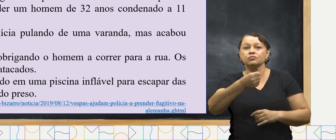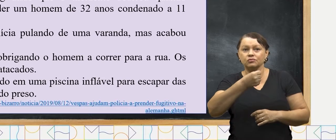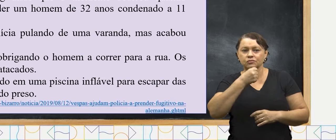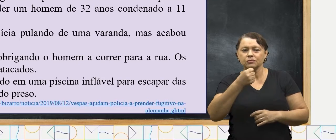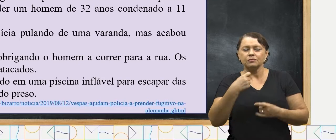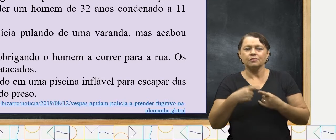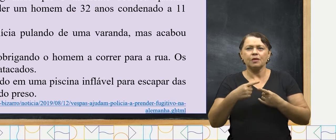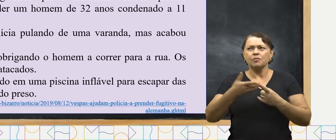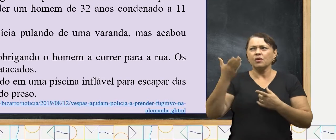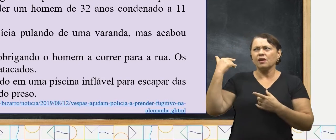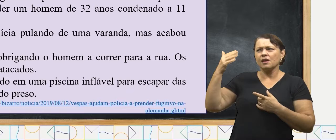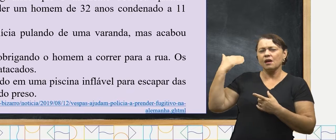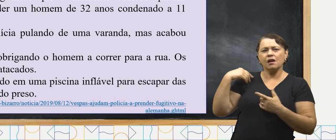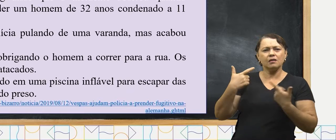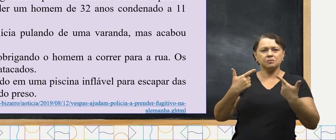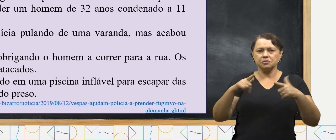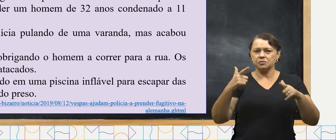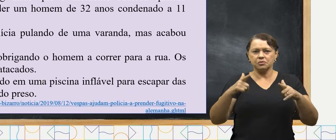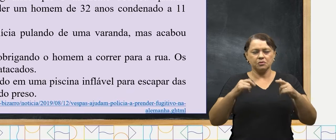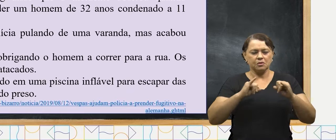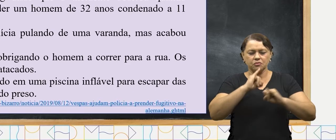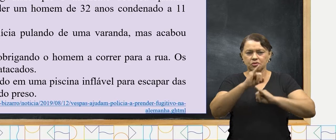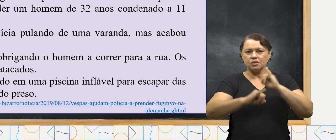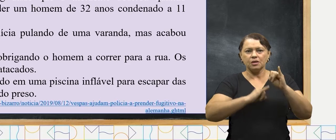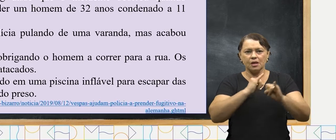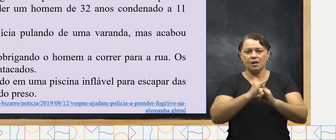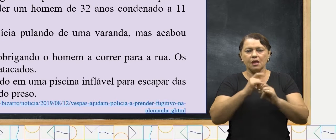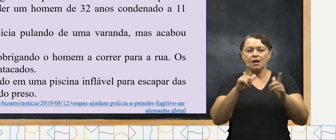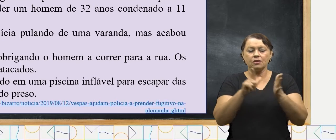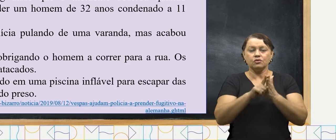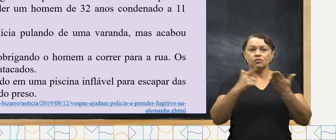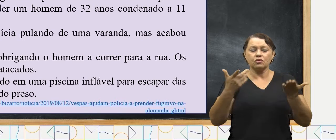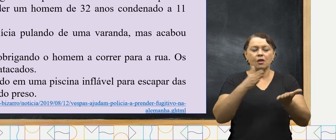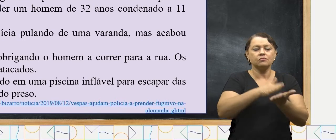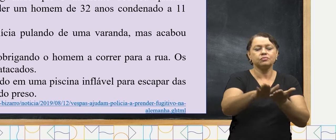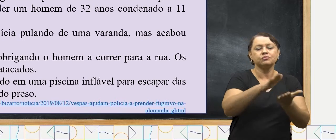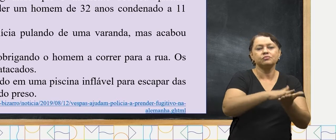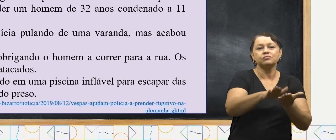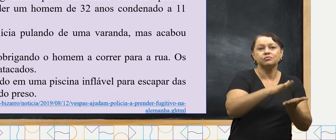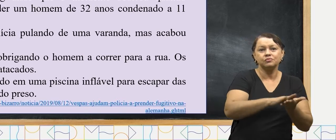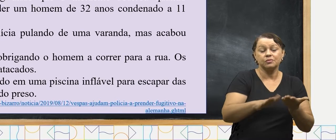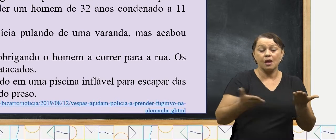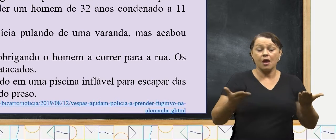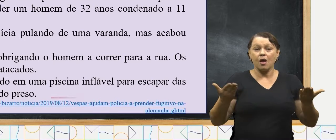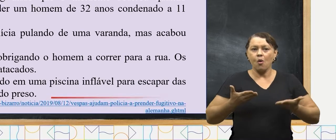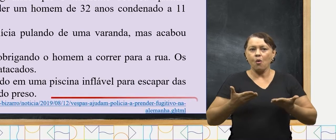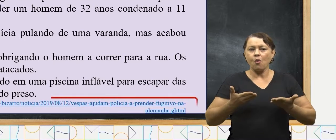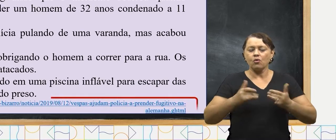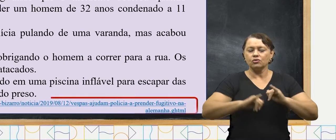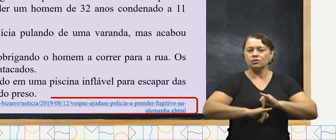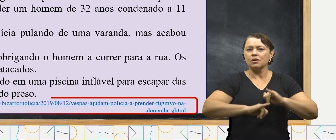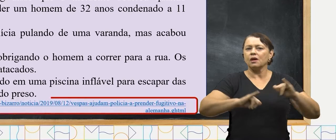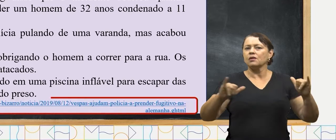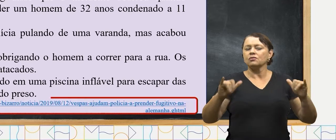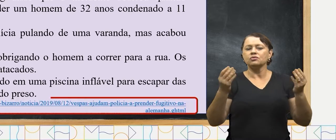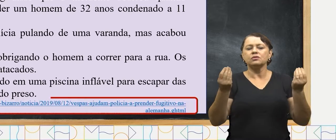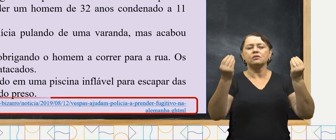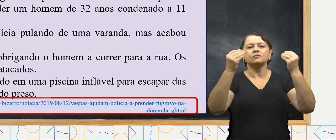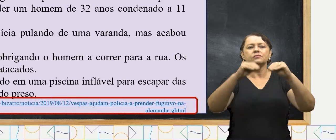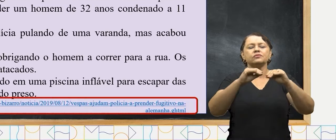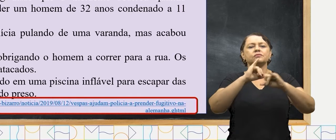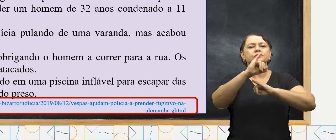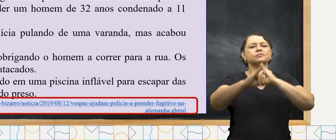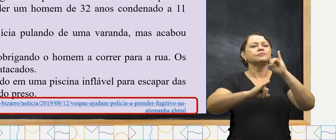da internet, os jornais eram impressos. Hoje, as notícias ficam postadas em sites